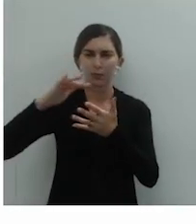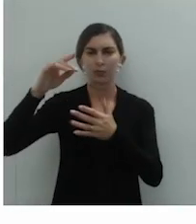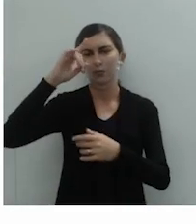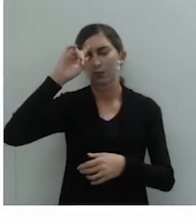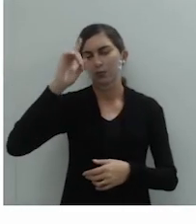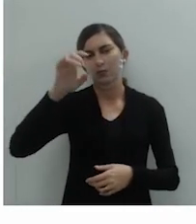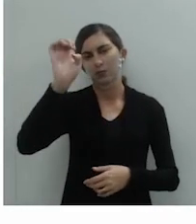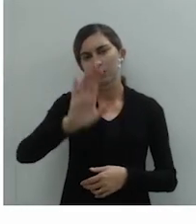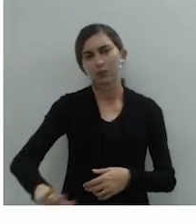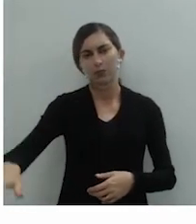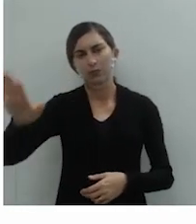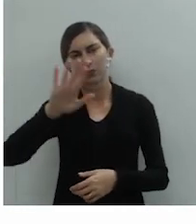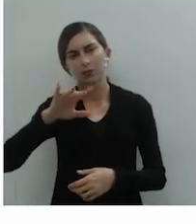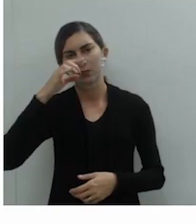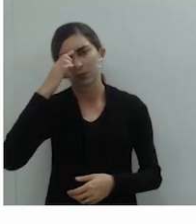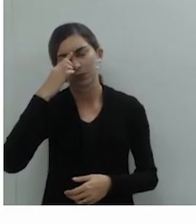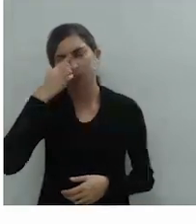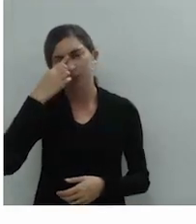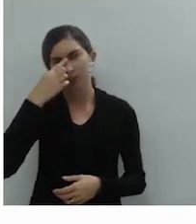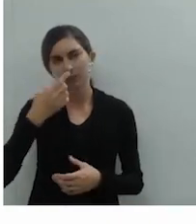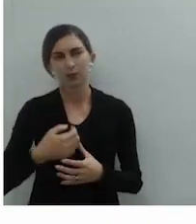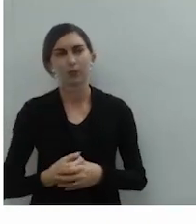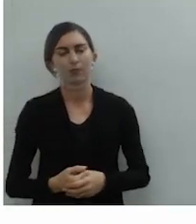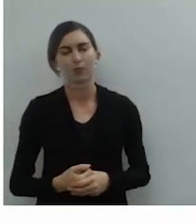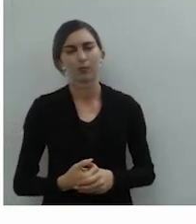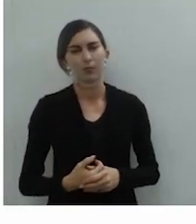para a Europa.